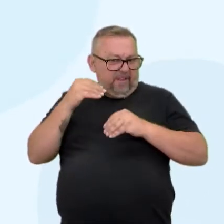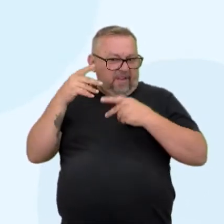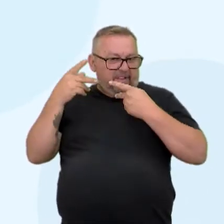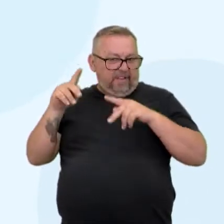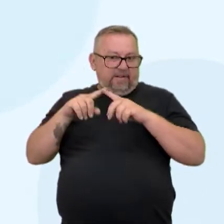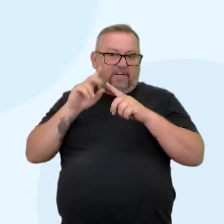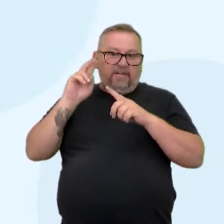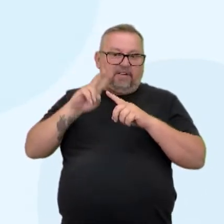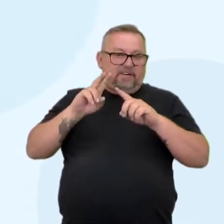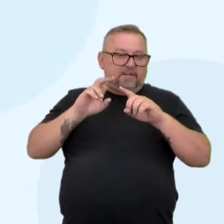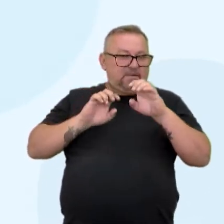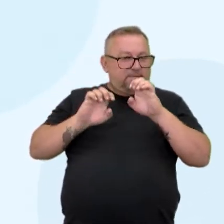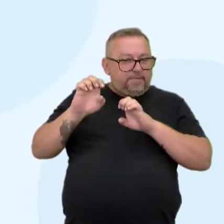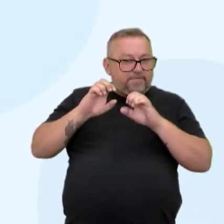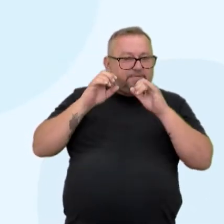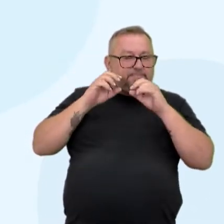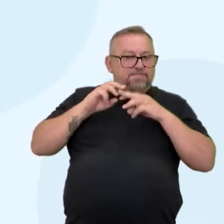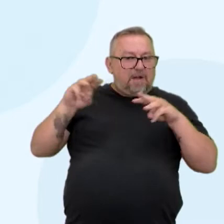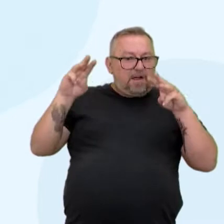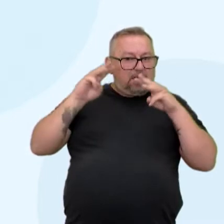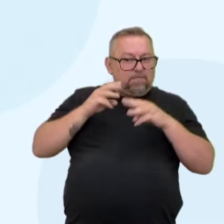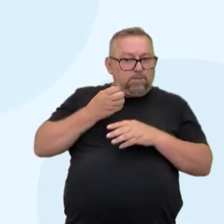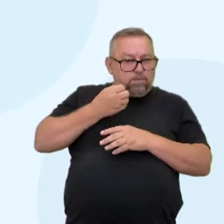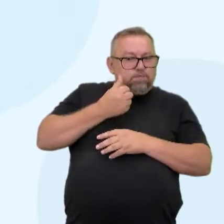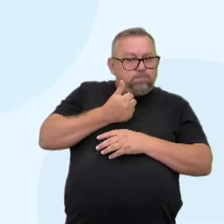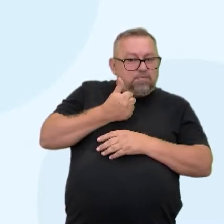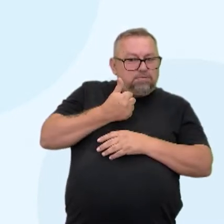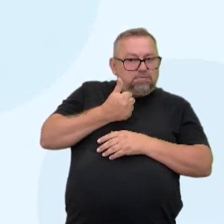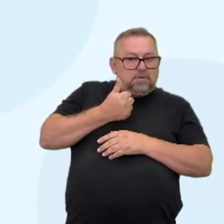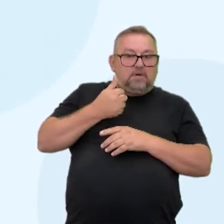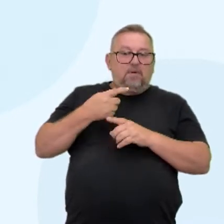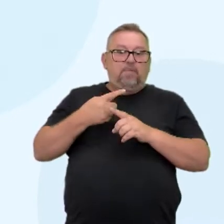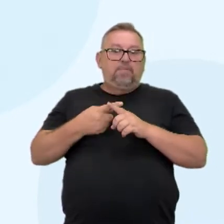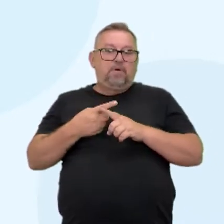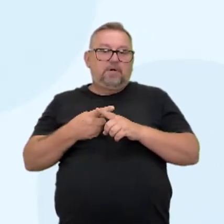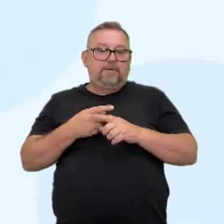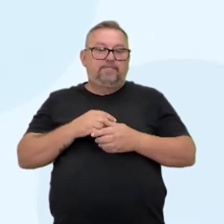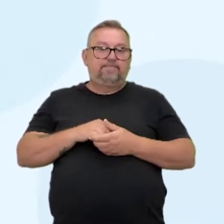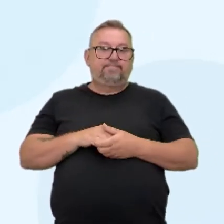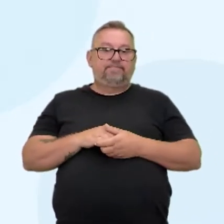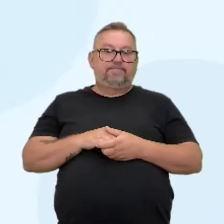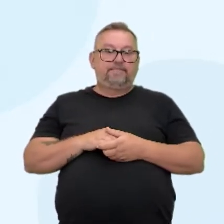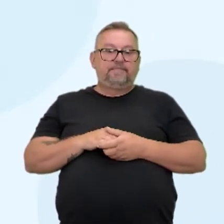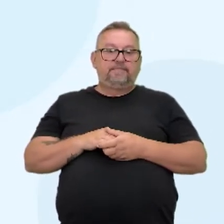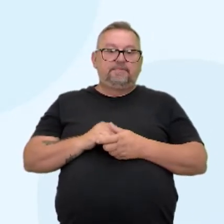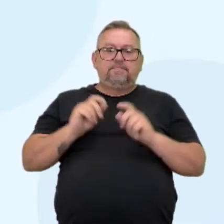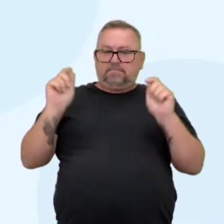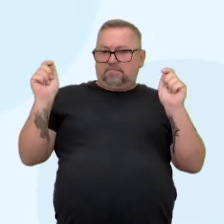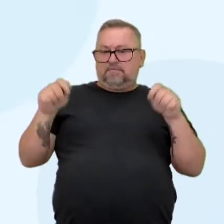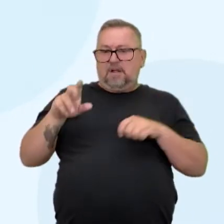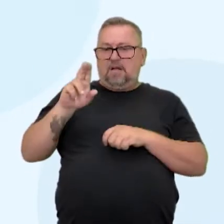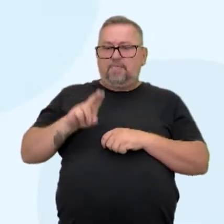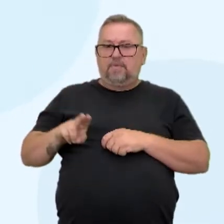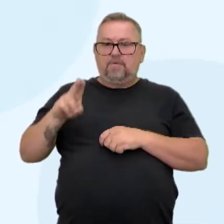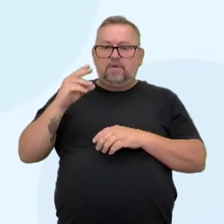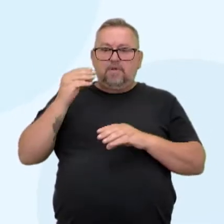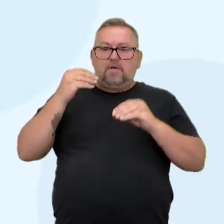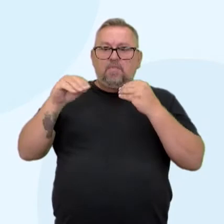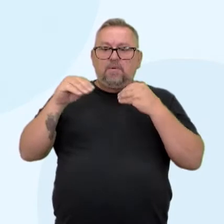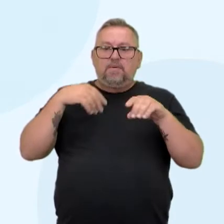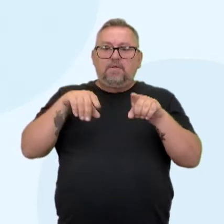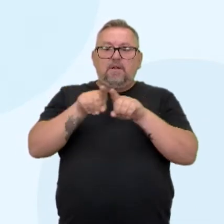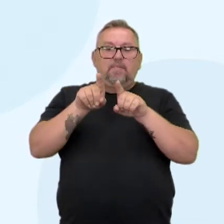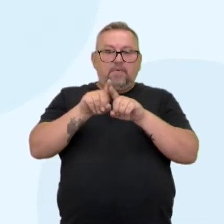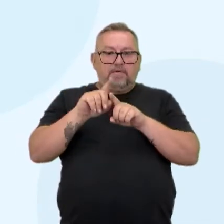uma estratégia de marketing eficiente? Por quê? E aí, Fabi, o que você acha? Você acha que dá para utilizar os memes nas